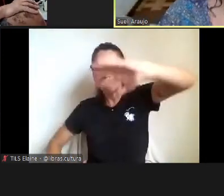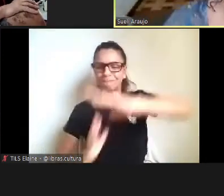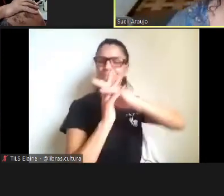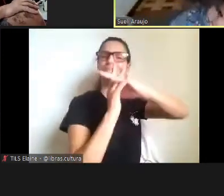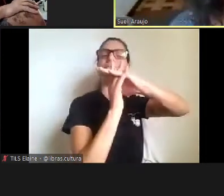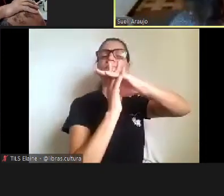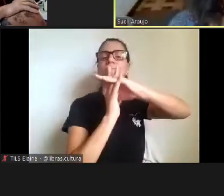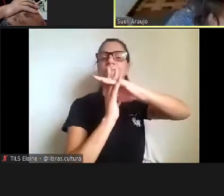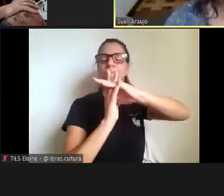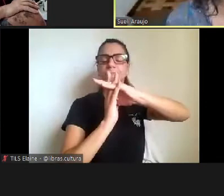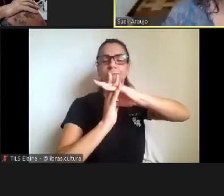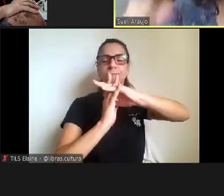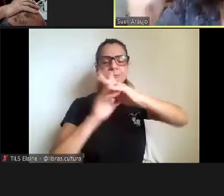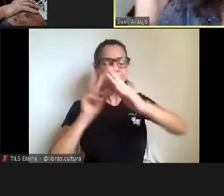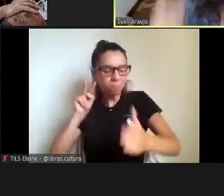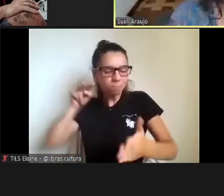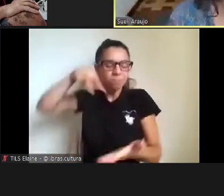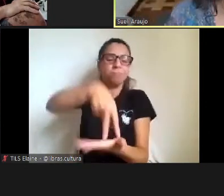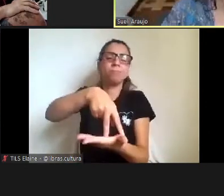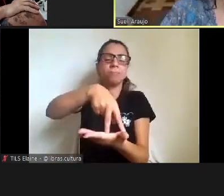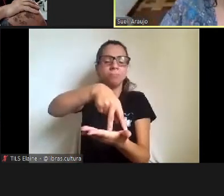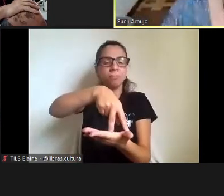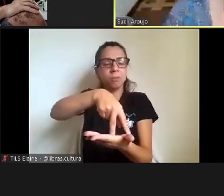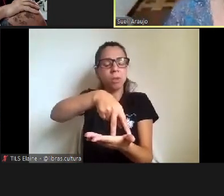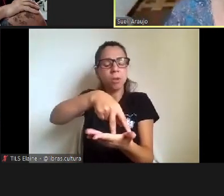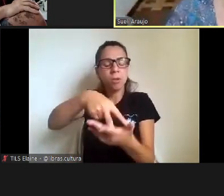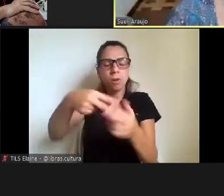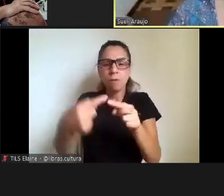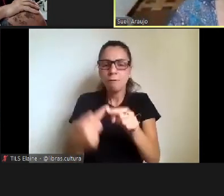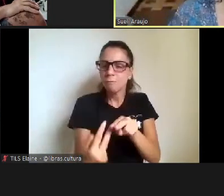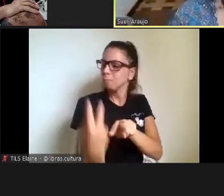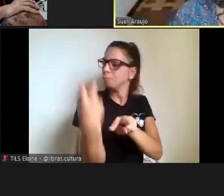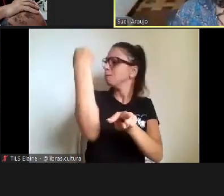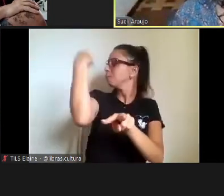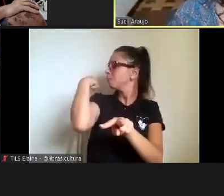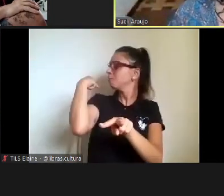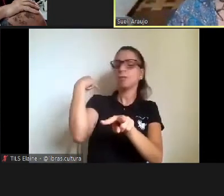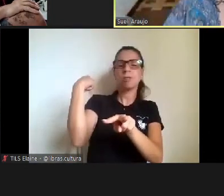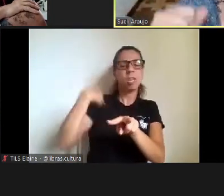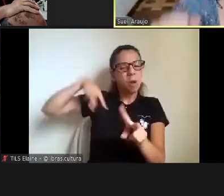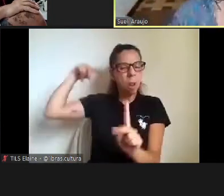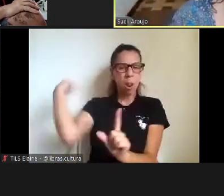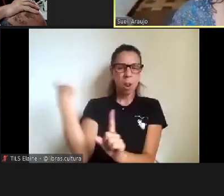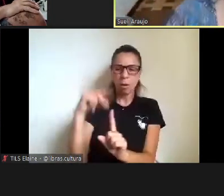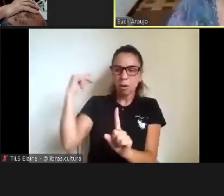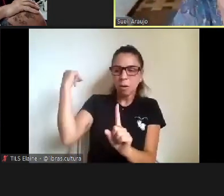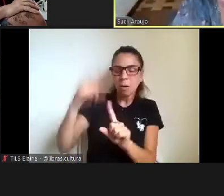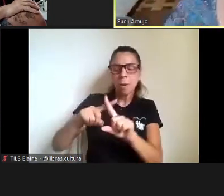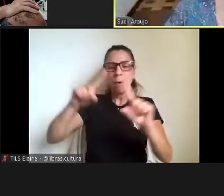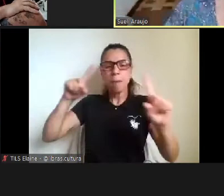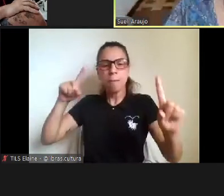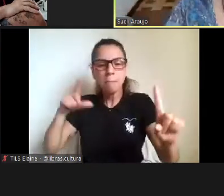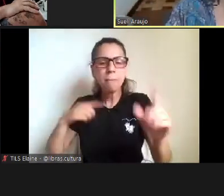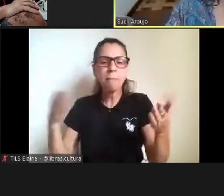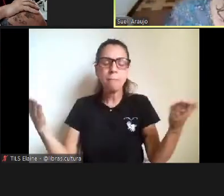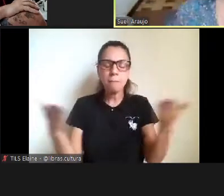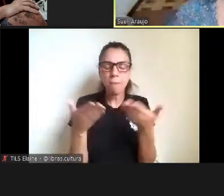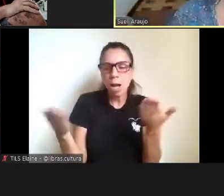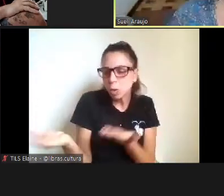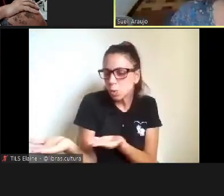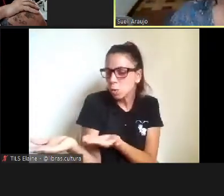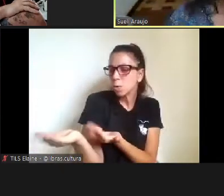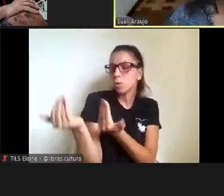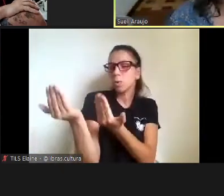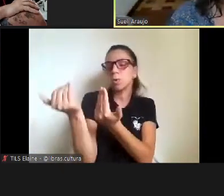dos quilombos, com o um olhar para o passado que nos maltratou e de braços dados com a eterna juventude